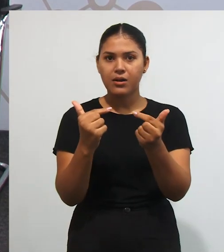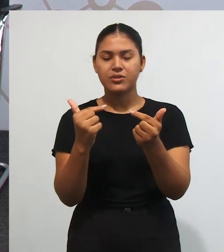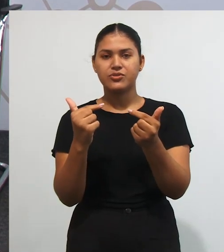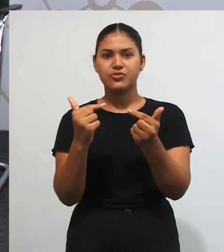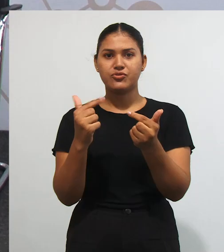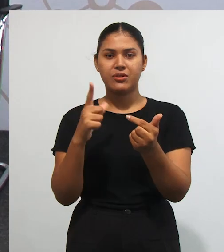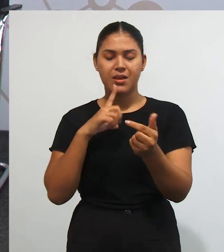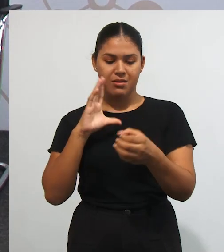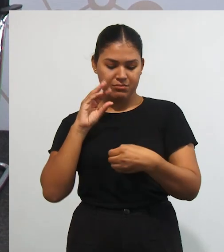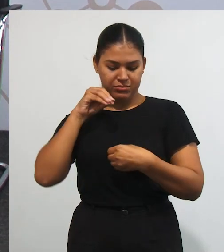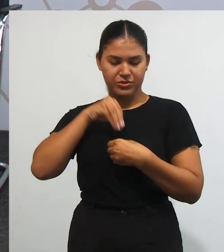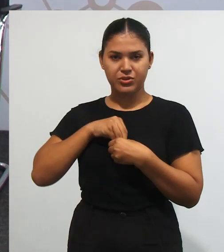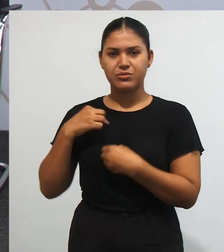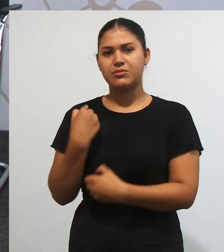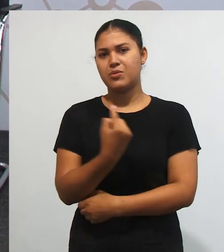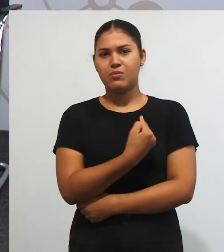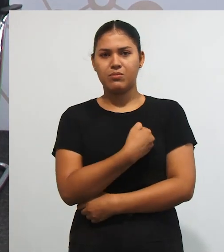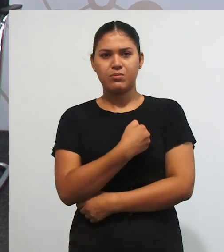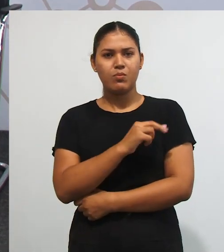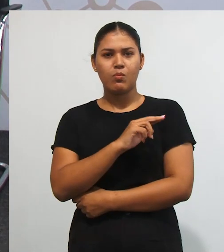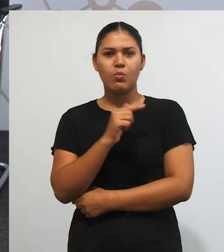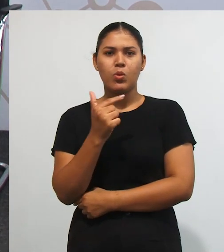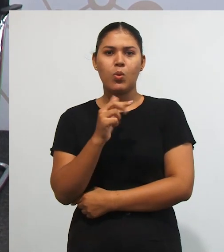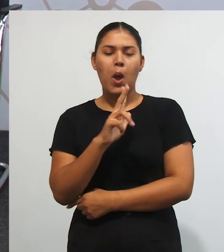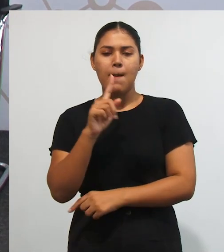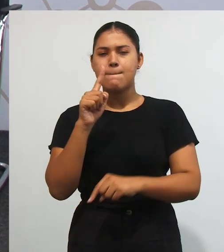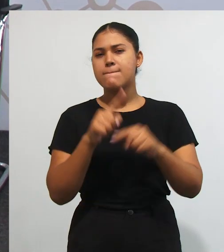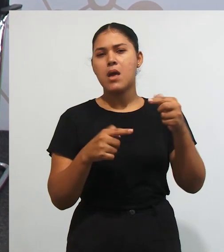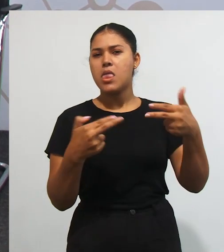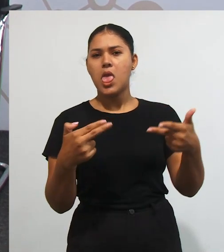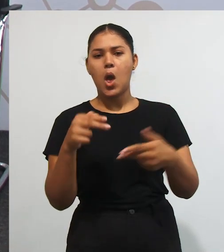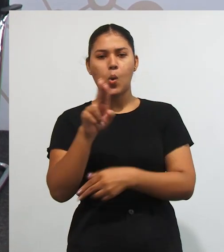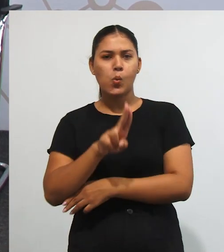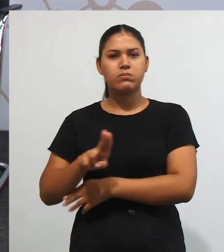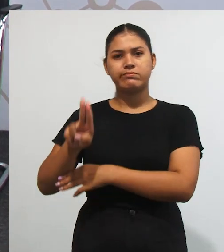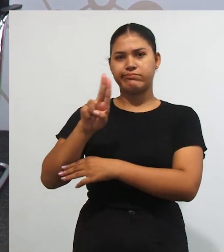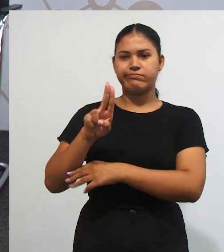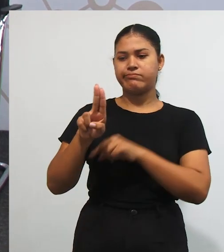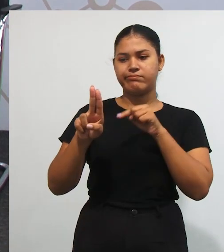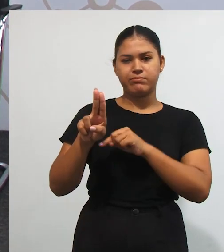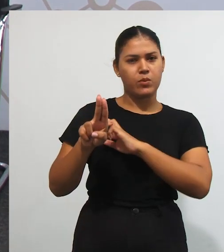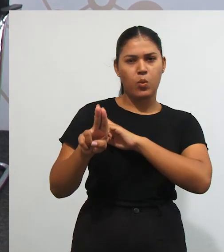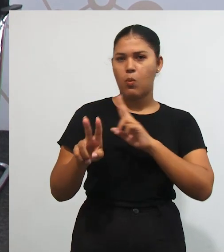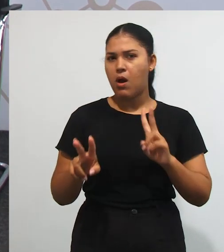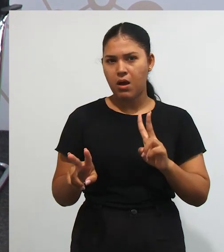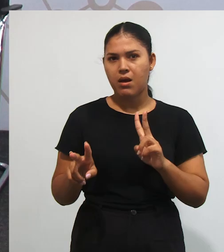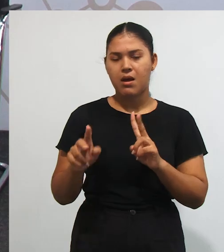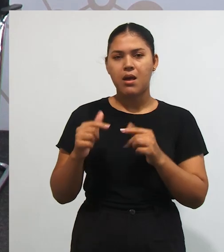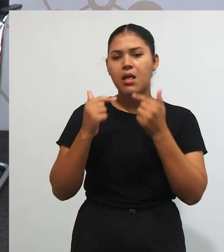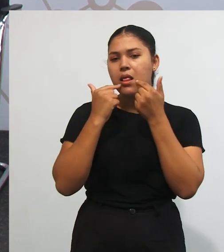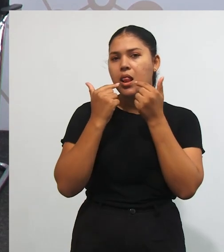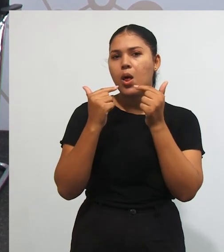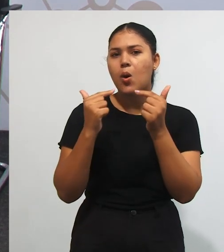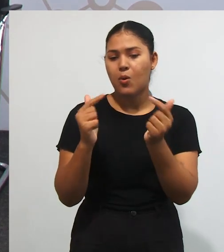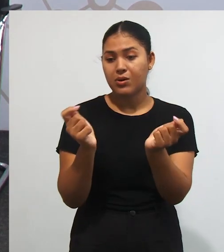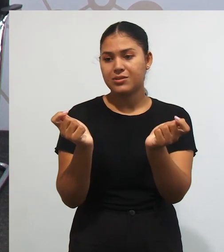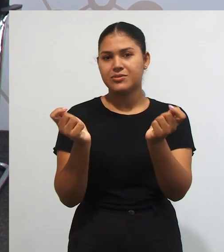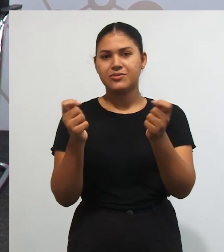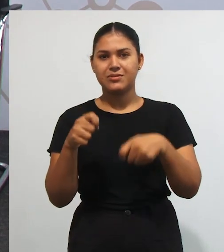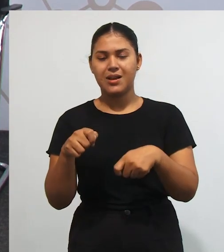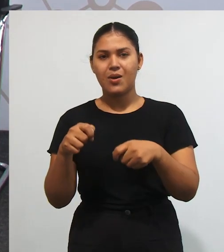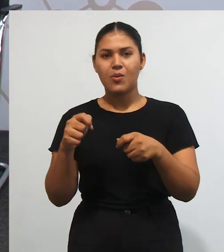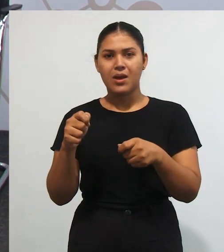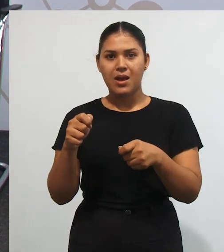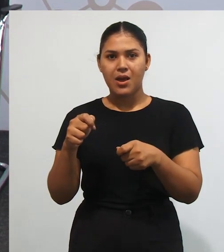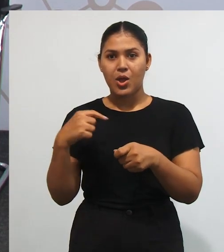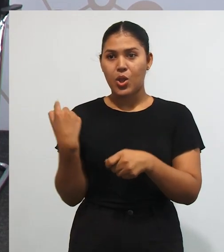só para um elemento de comunicação. Não, ela própria, né? É através da linguagem que nós